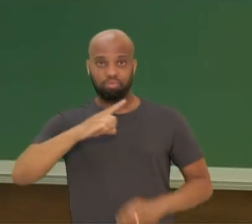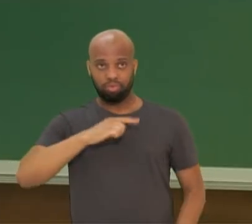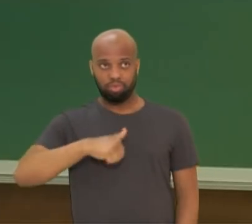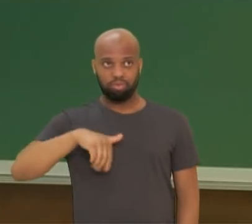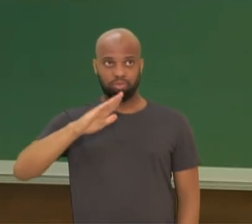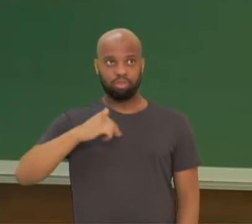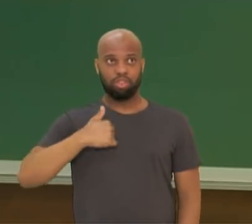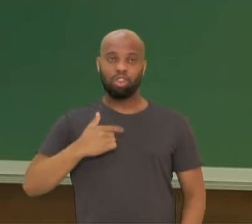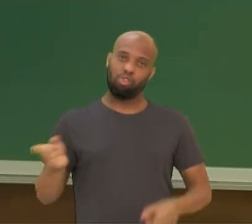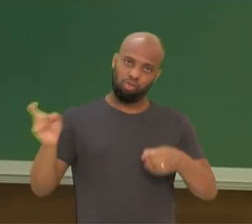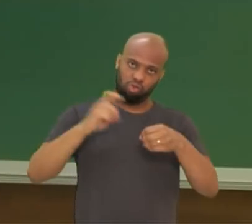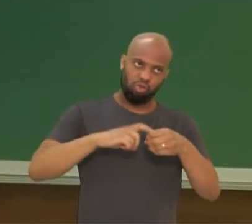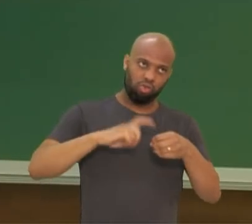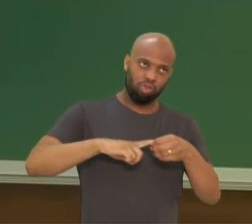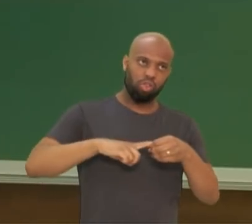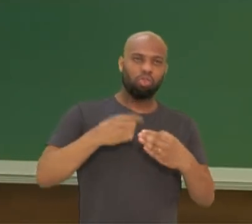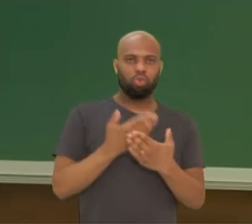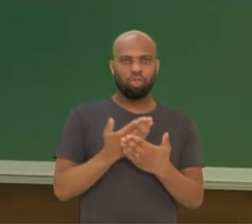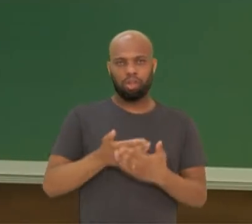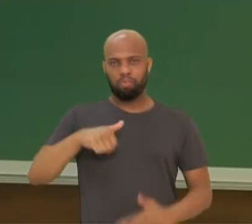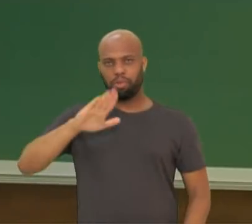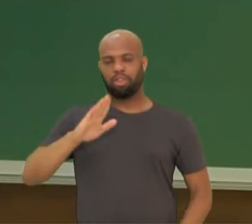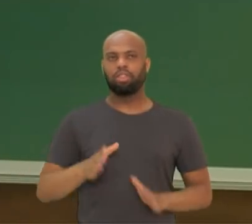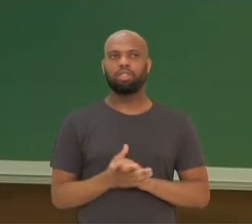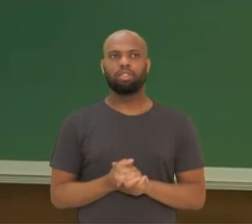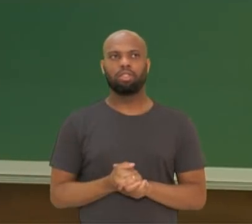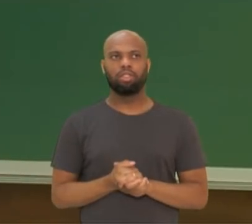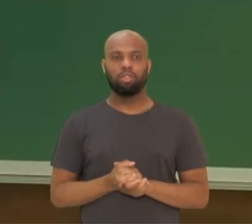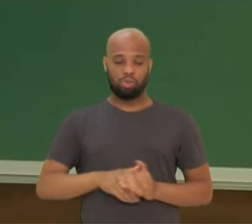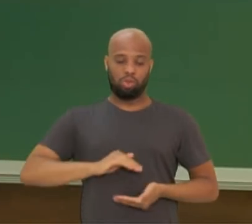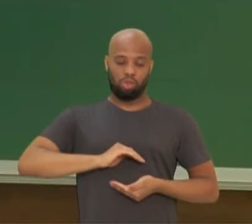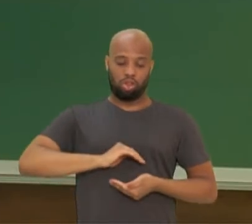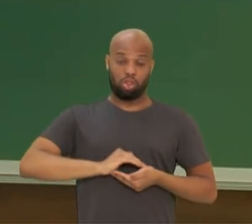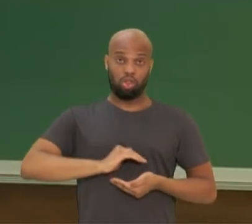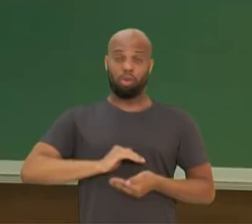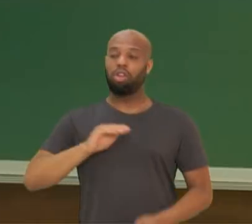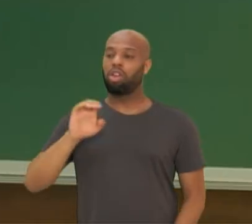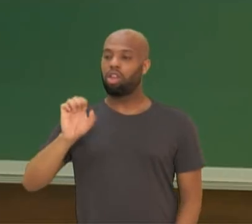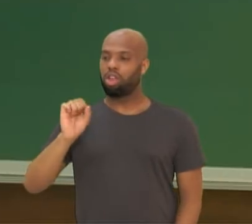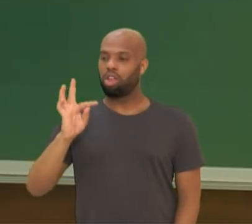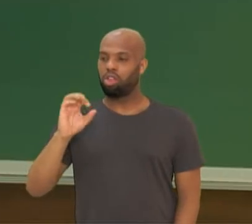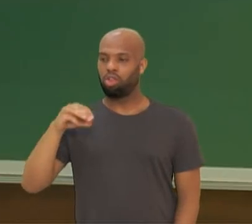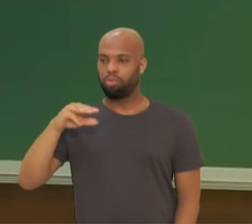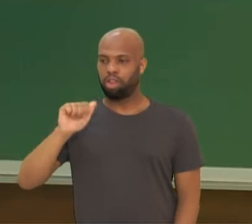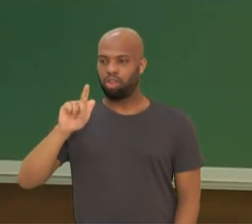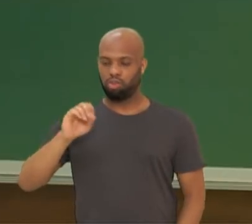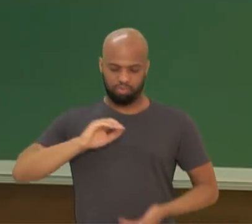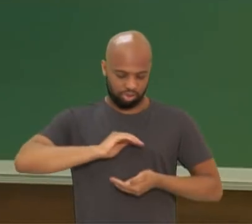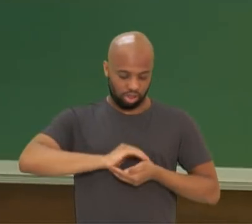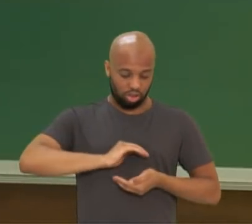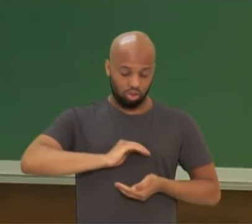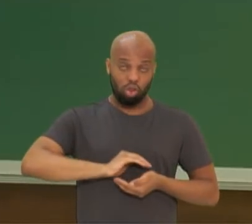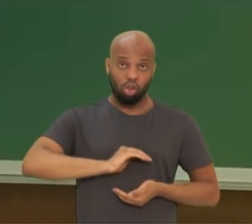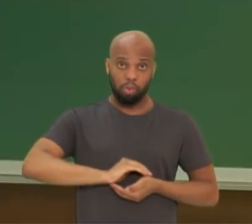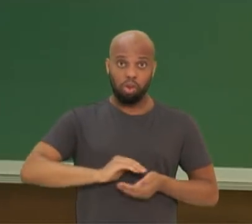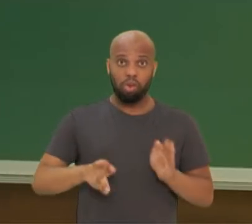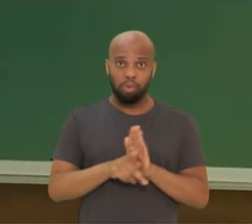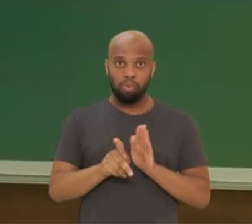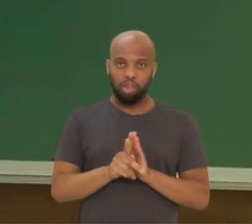Daqui a pouquinho eu já vou falar mais sobre ele, tá? O estômago, quando a comida chega ali dentro do nosso